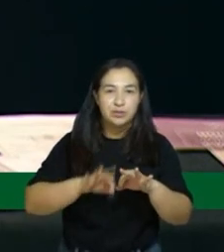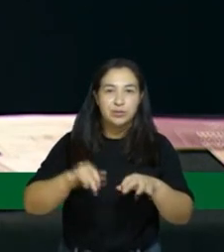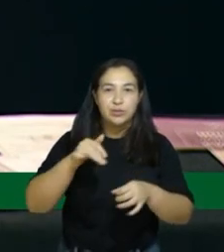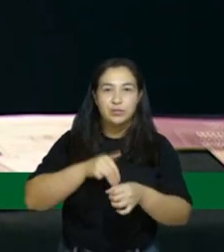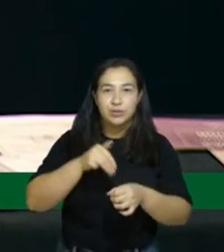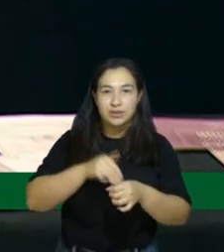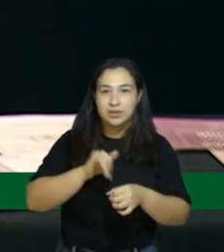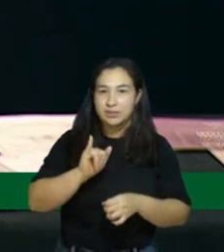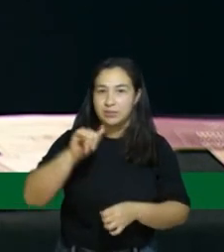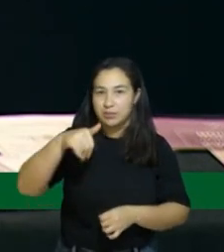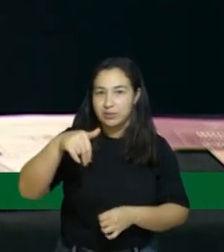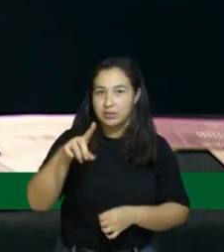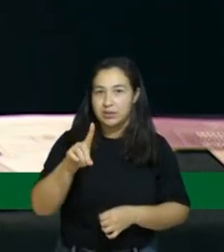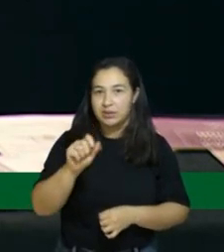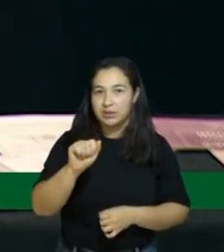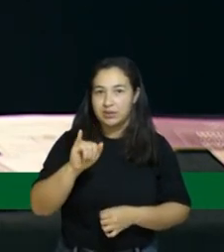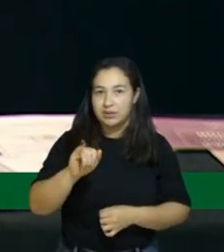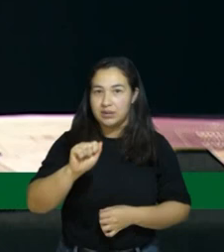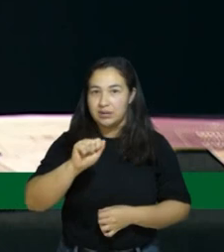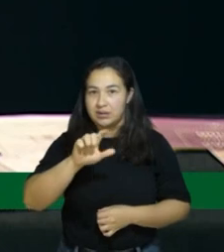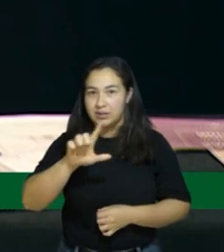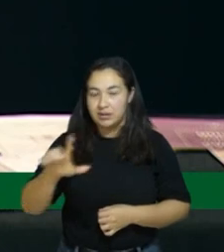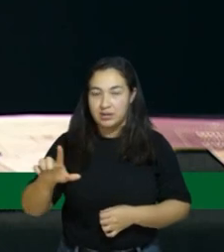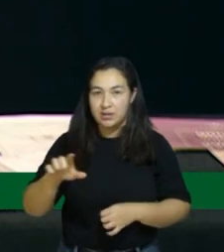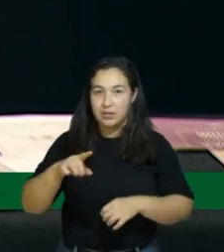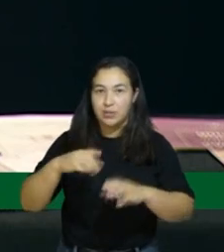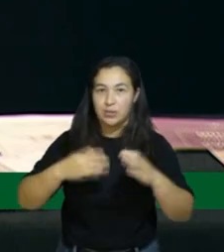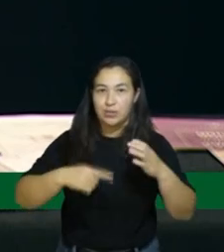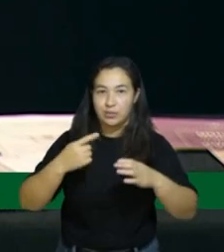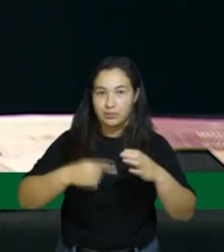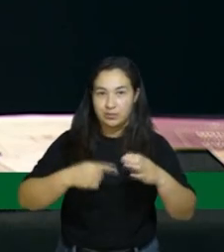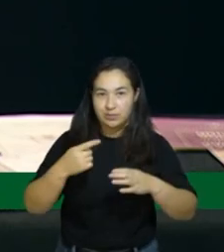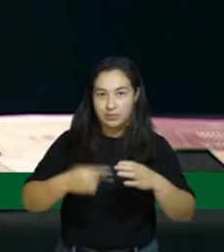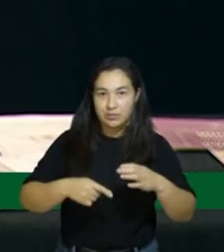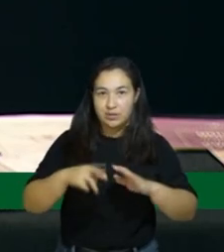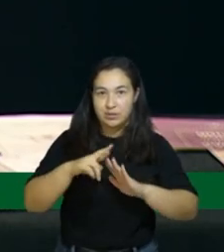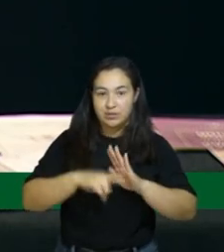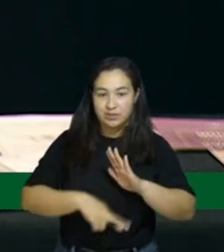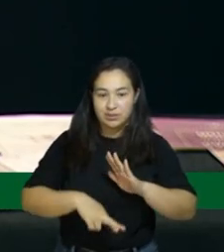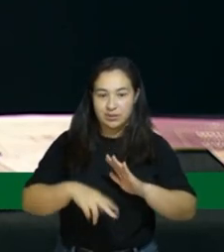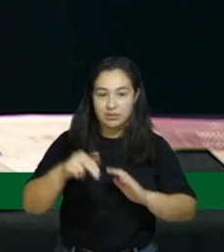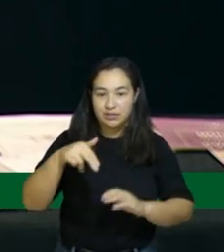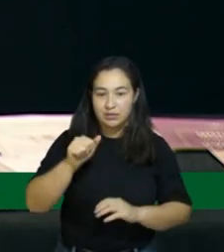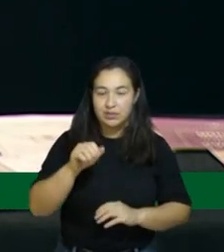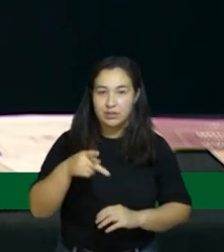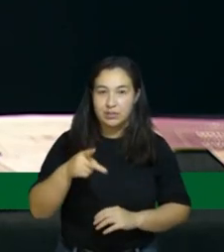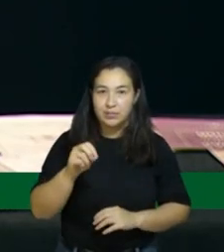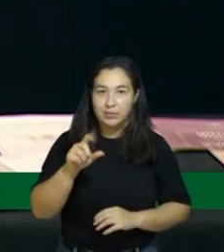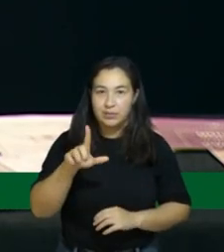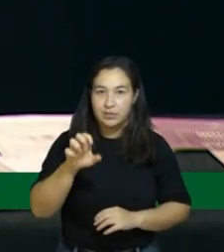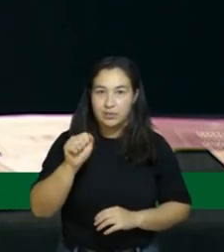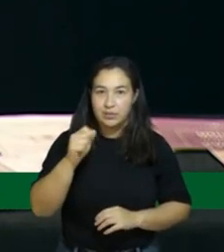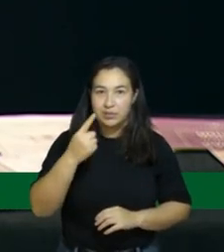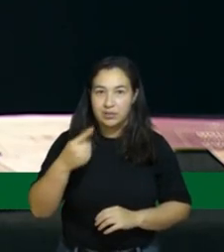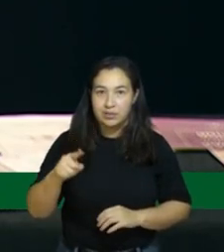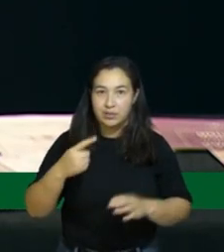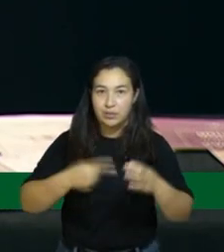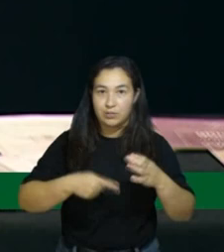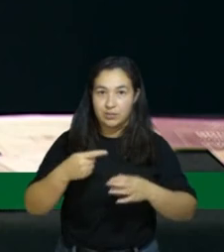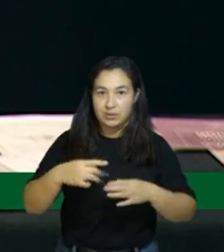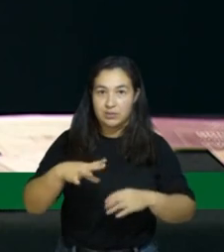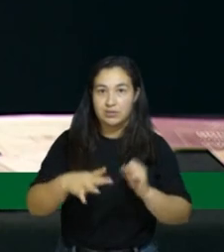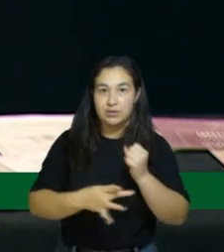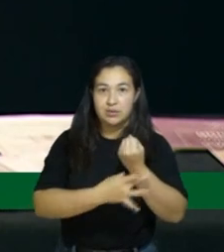Indaia pareceres favoráveis das comissões de Constituição Justiça relatoria Deputado Napoleão Bernardes comissão de segurança relatoria Deputado